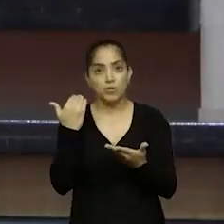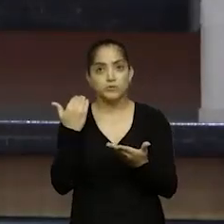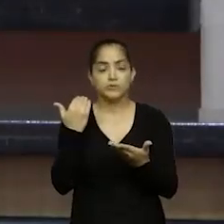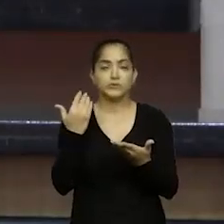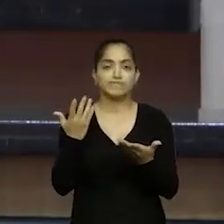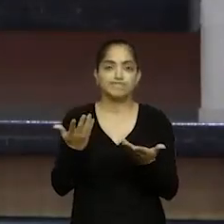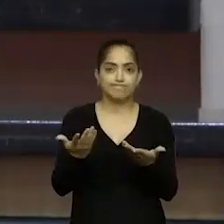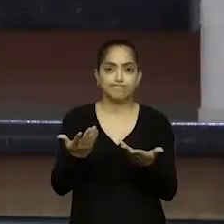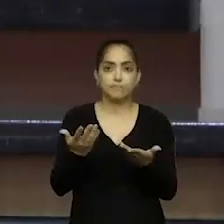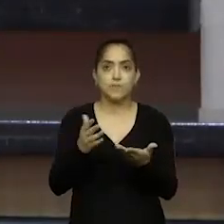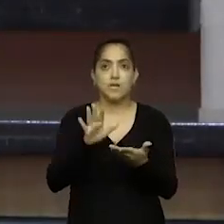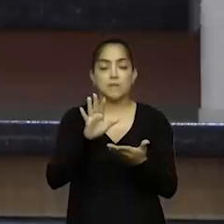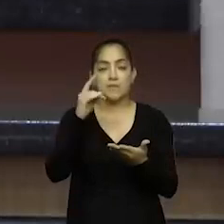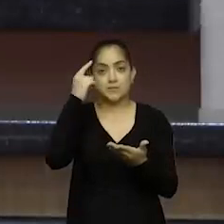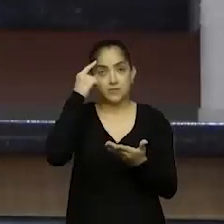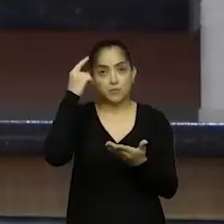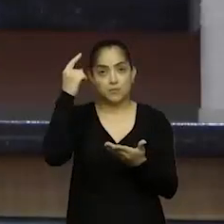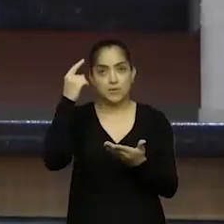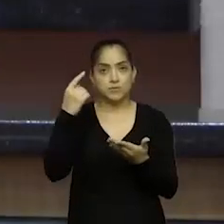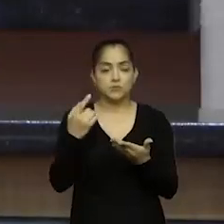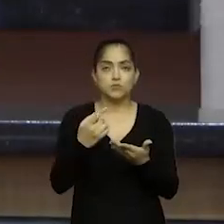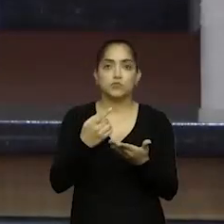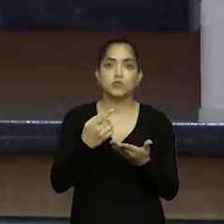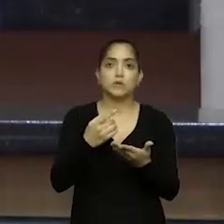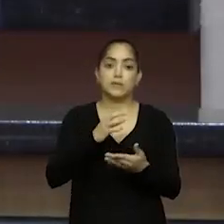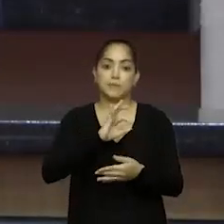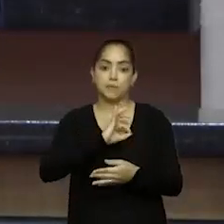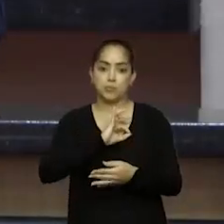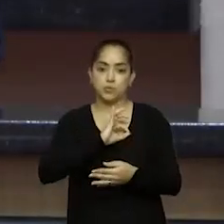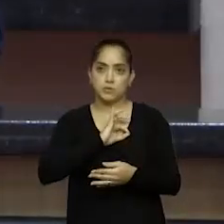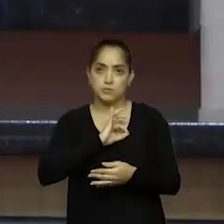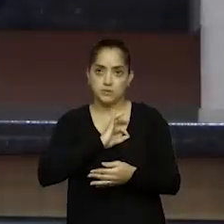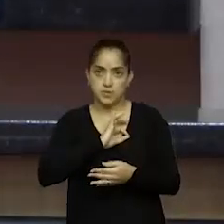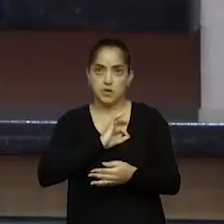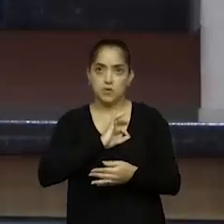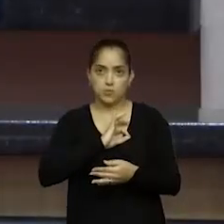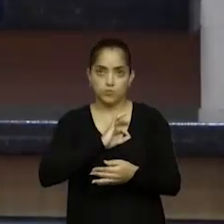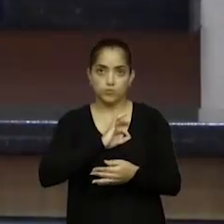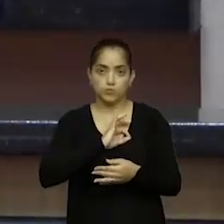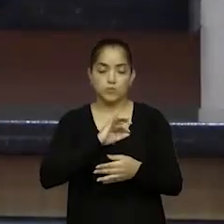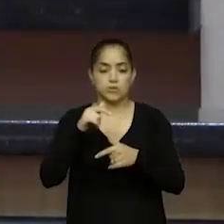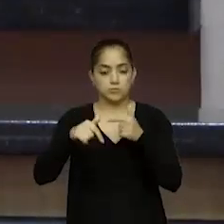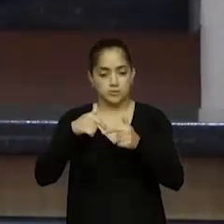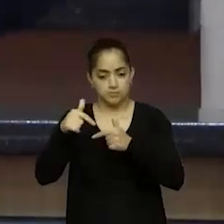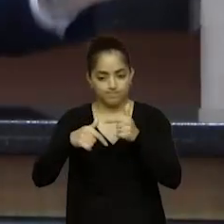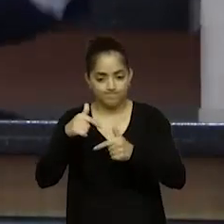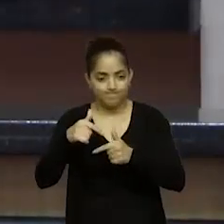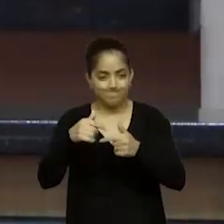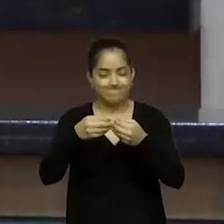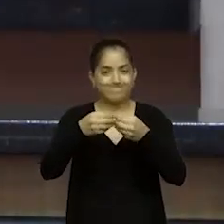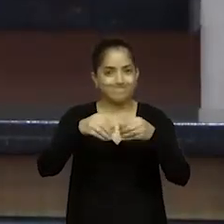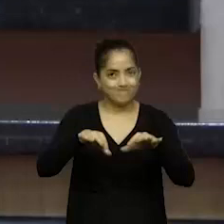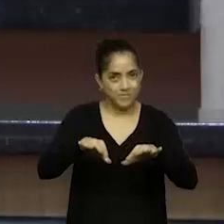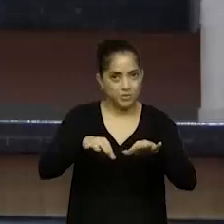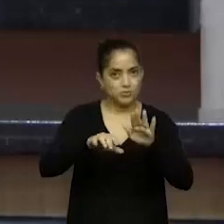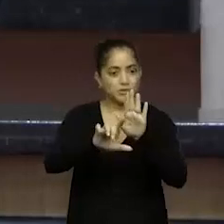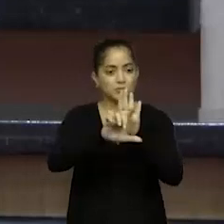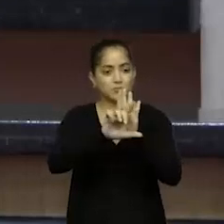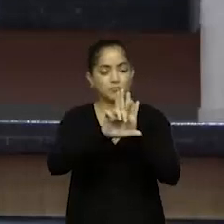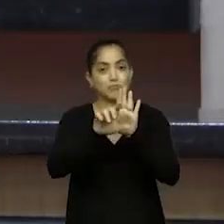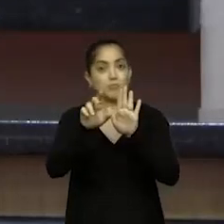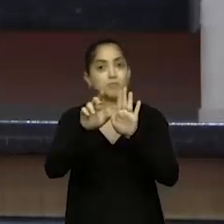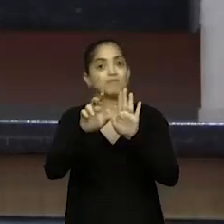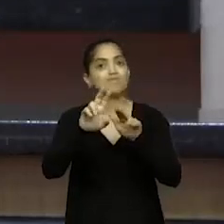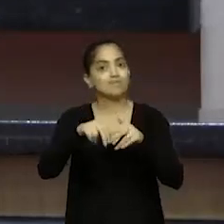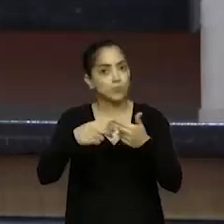morte, mas eu imagino que cada vez que um policial tem o seu trabalho prejudicado pela lei existente,